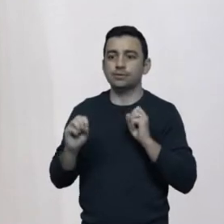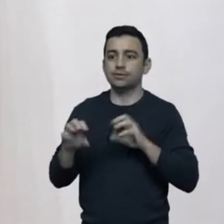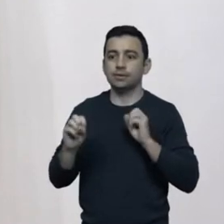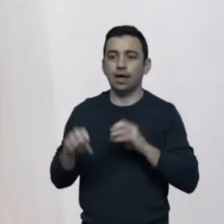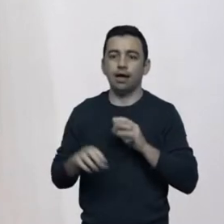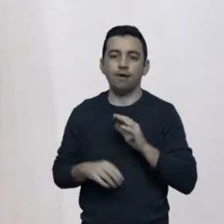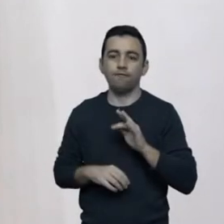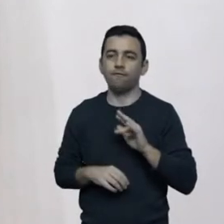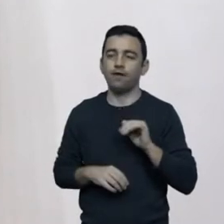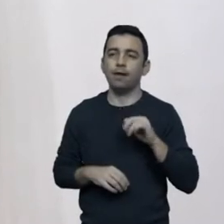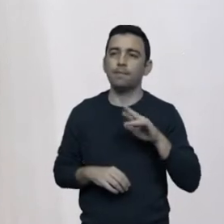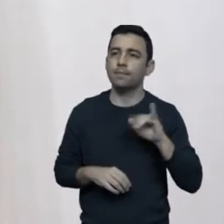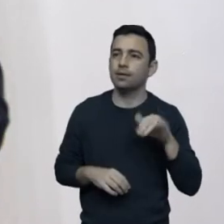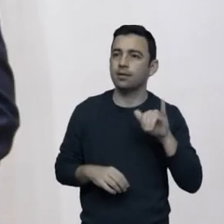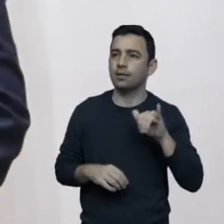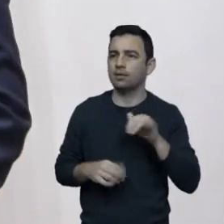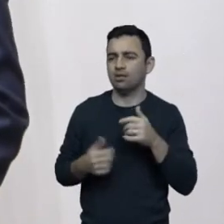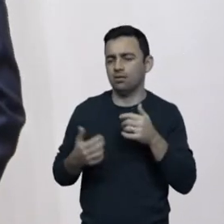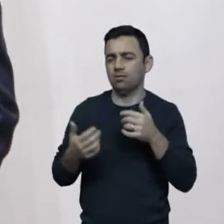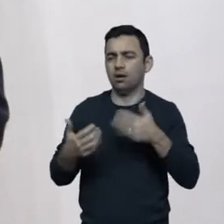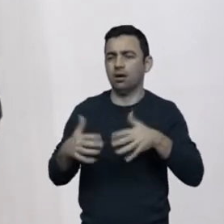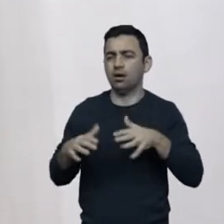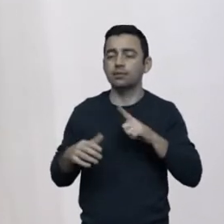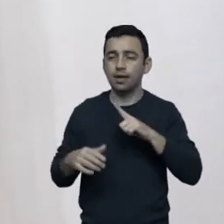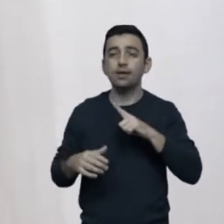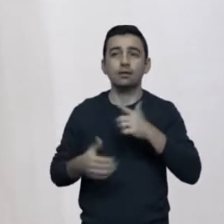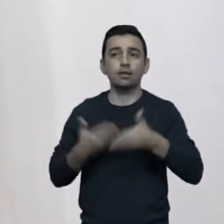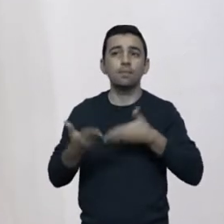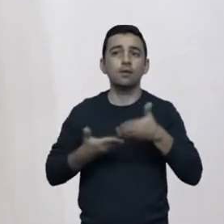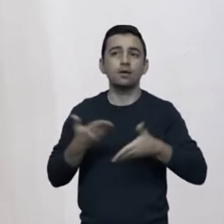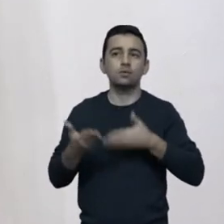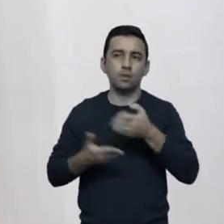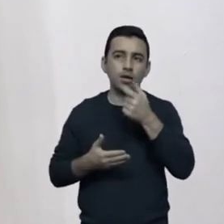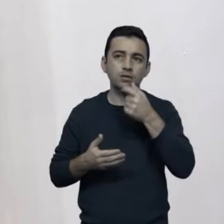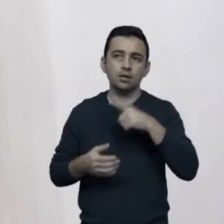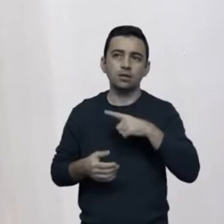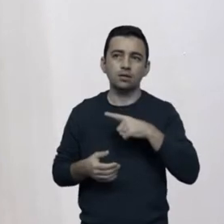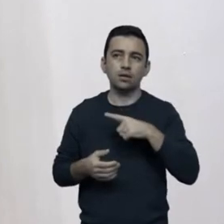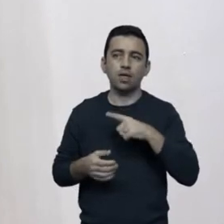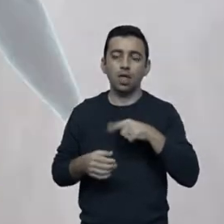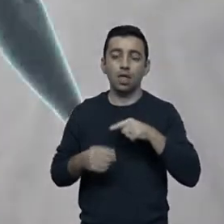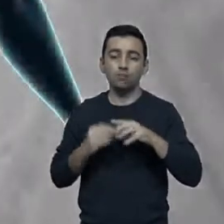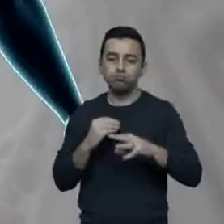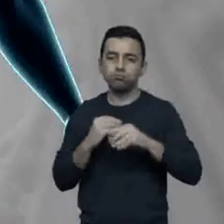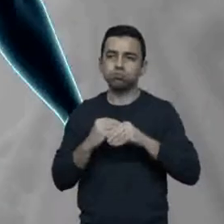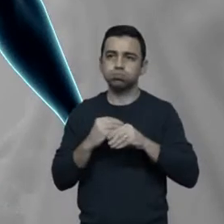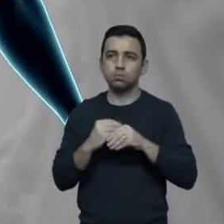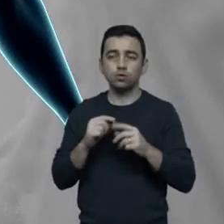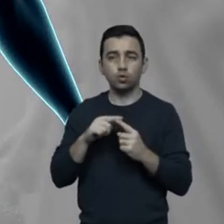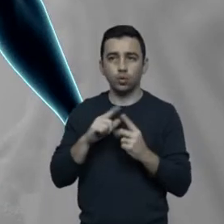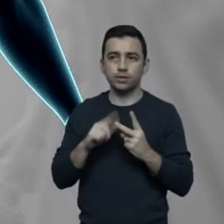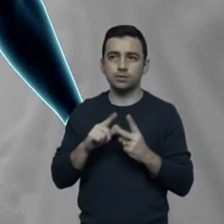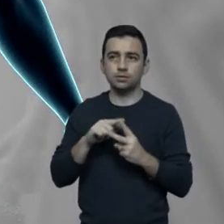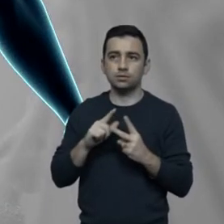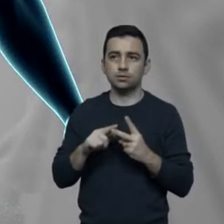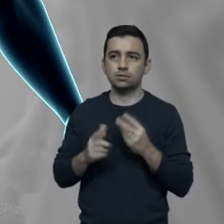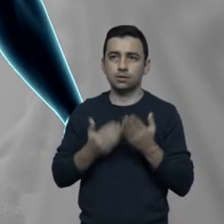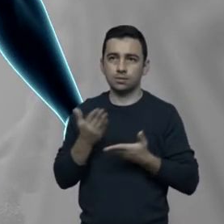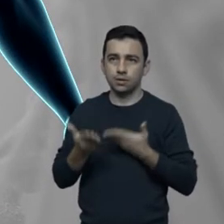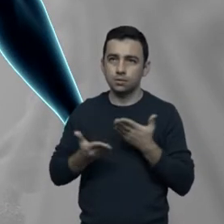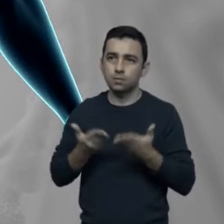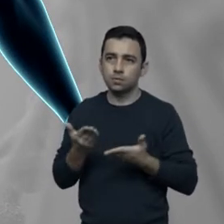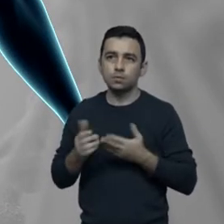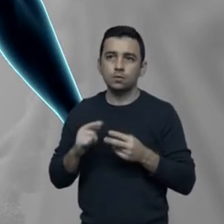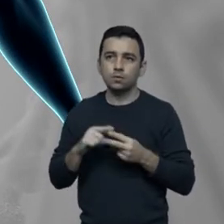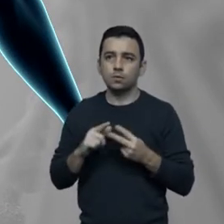seguinte, existe tratamento para doença de Fabry. O tratamento é a reposição, tem dois tipos de tratamento, deputados.